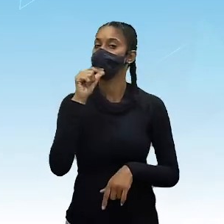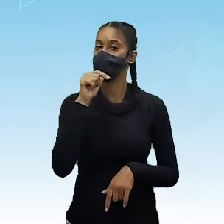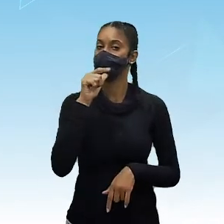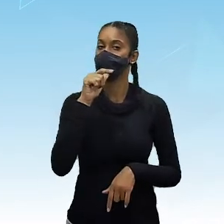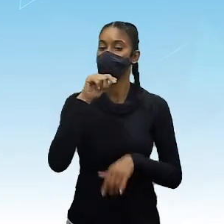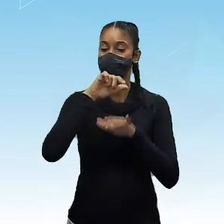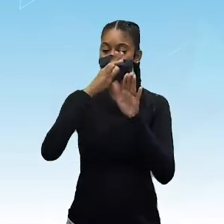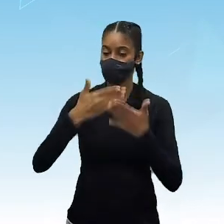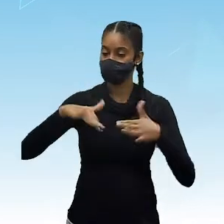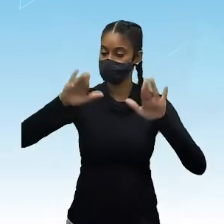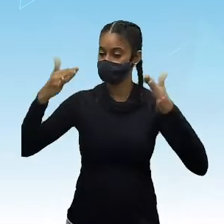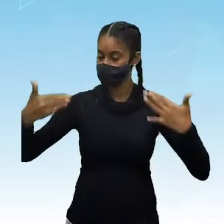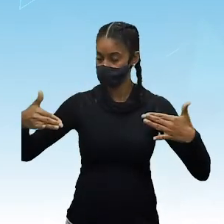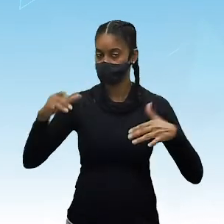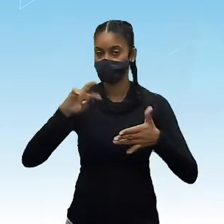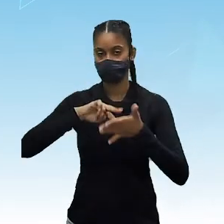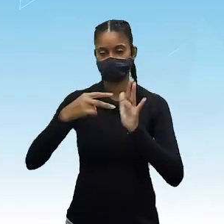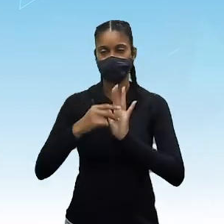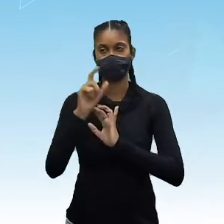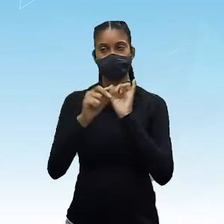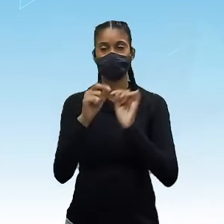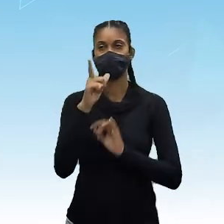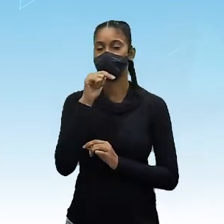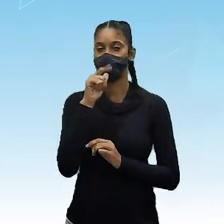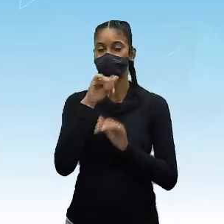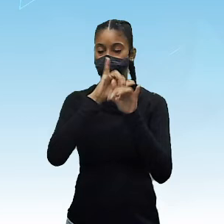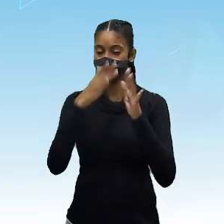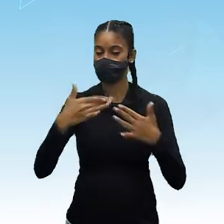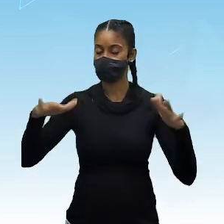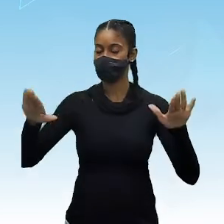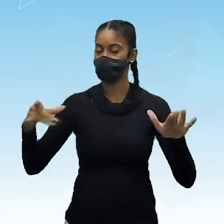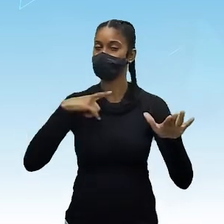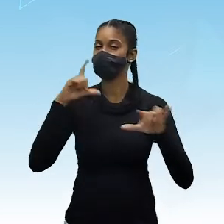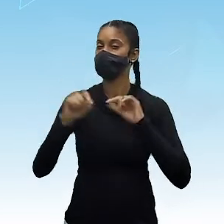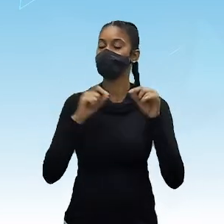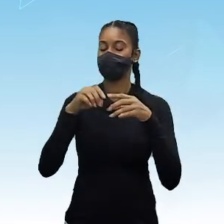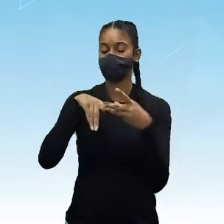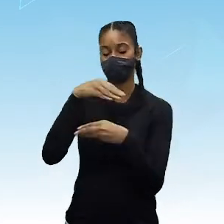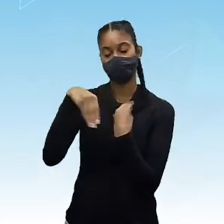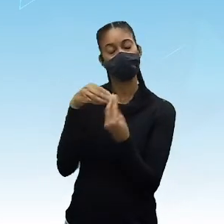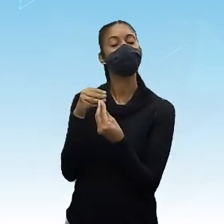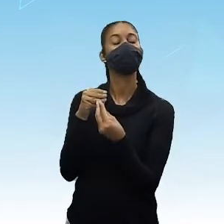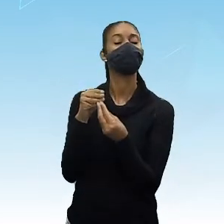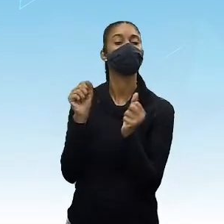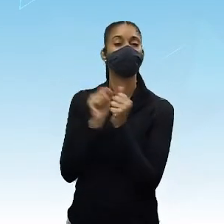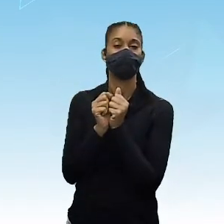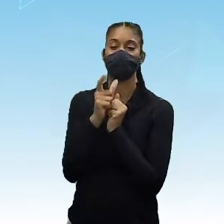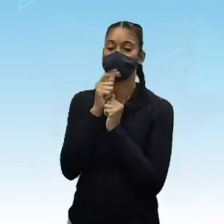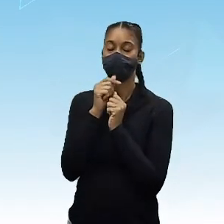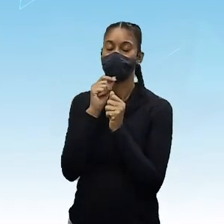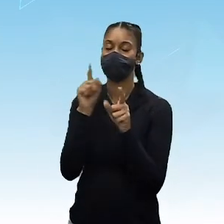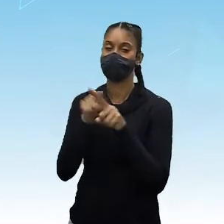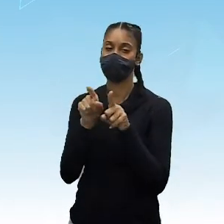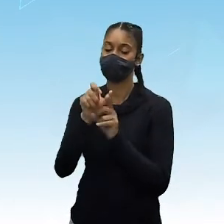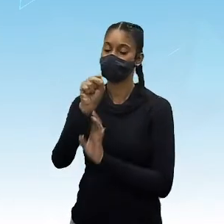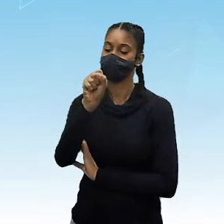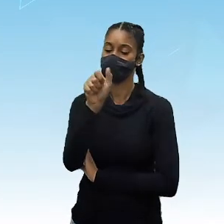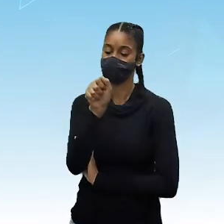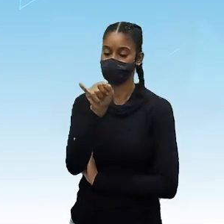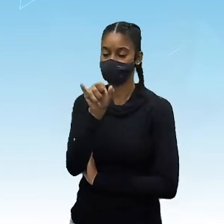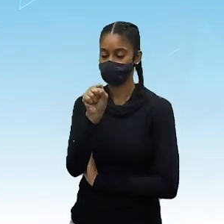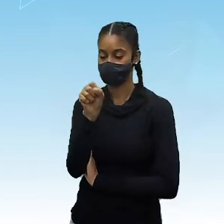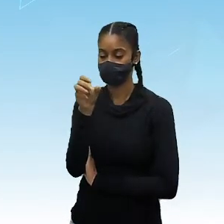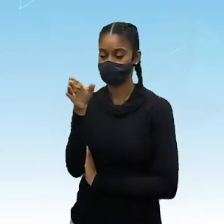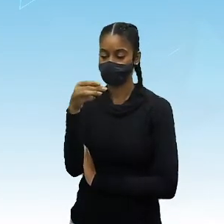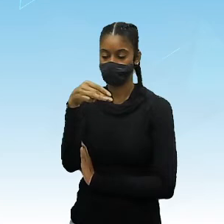Pensa comigo, a água do mar, além da água, ela tem dissolvida nela sais minerais. E não